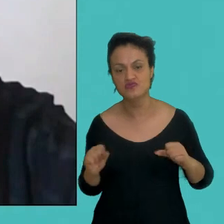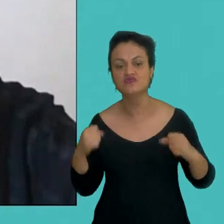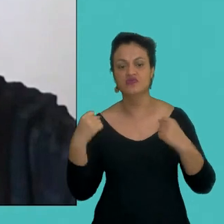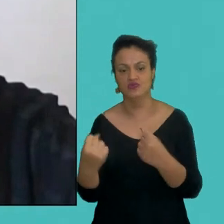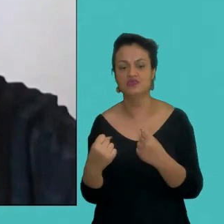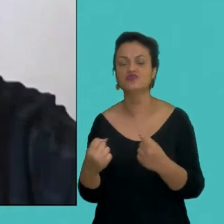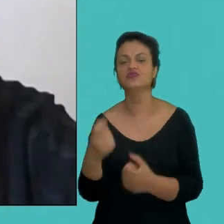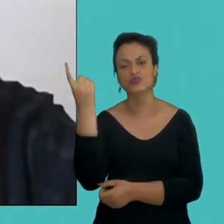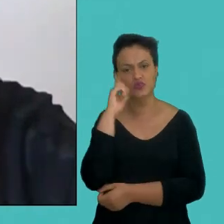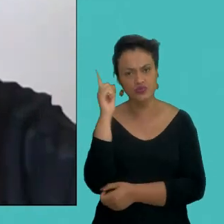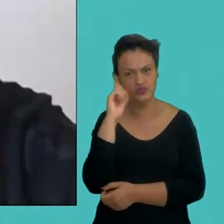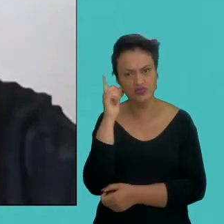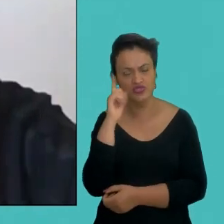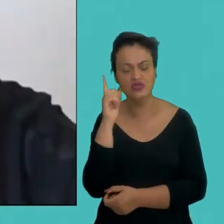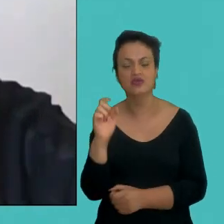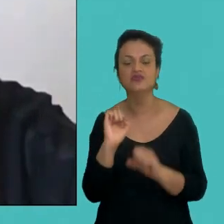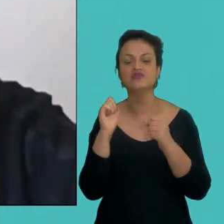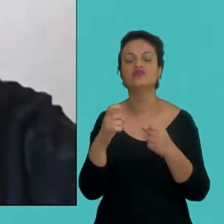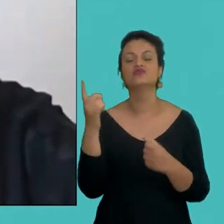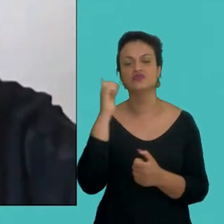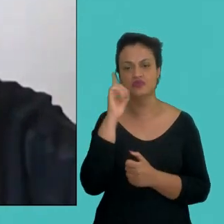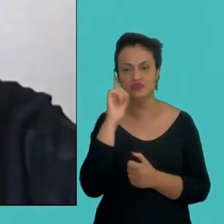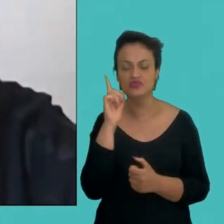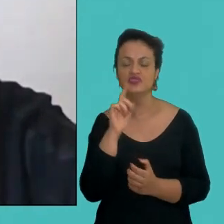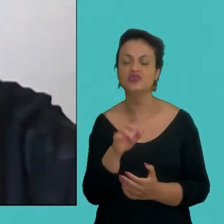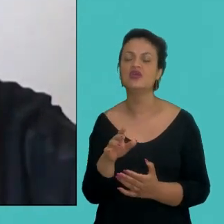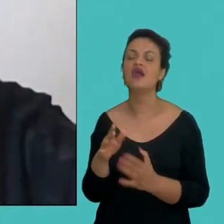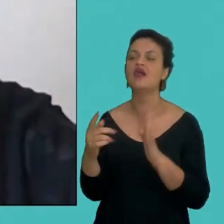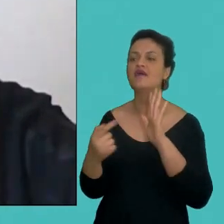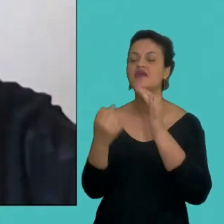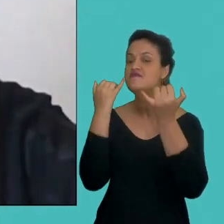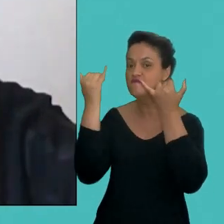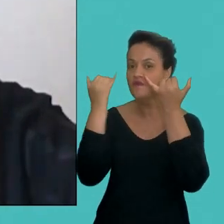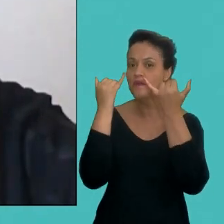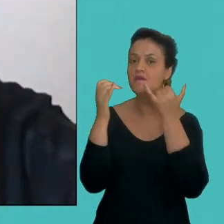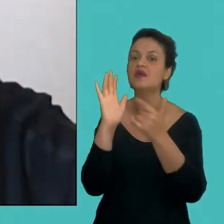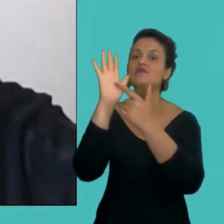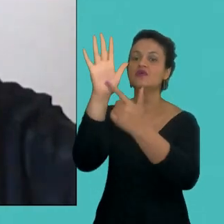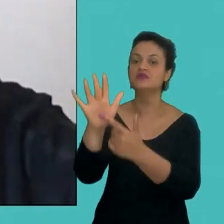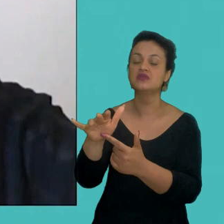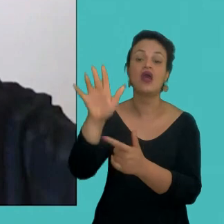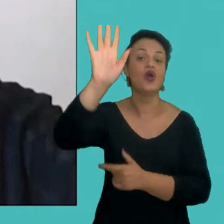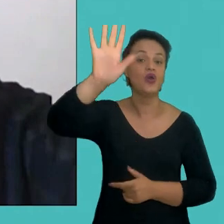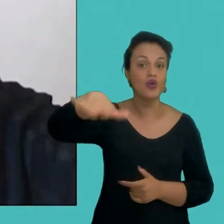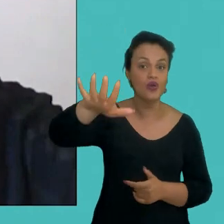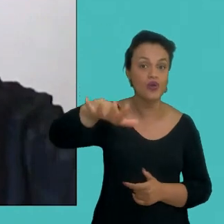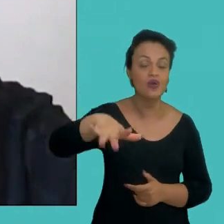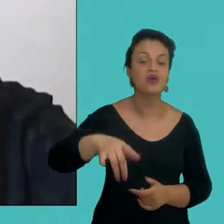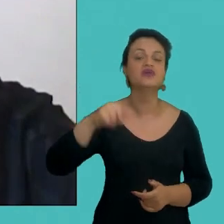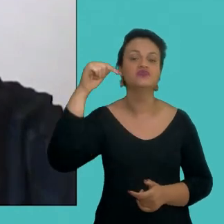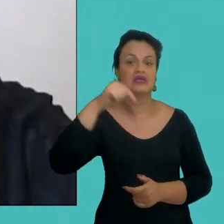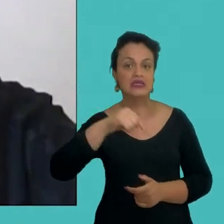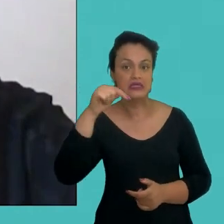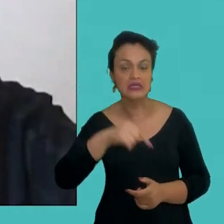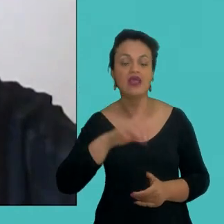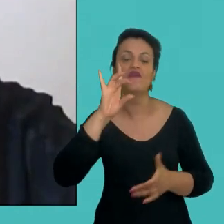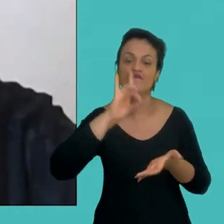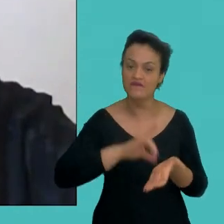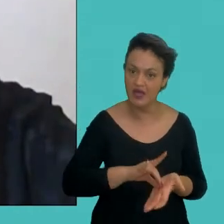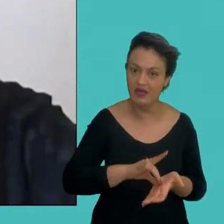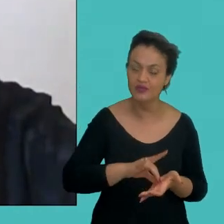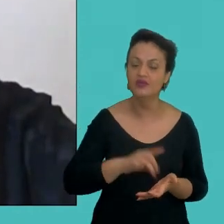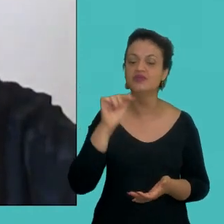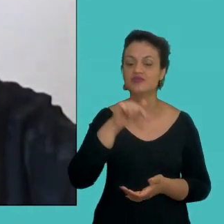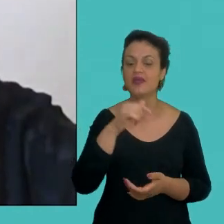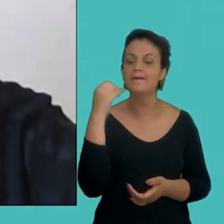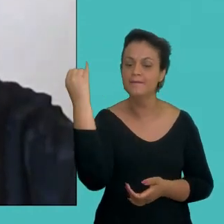que se dedicam dia após dia a se dirigir ao público e dizer ao público: olhe, isto aqui é